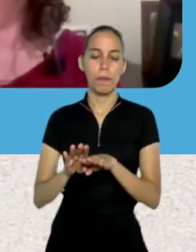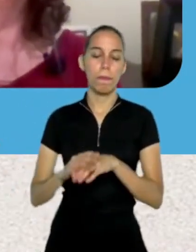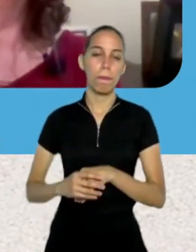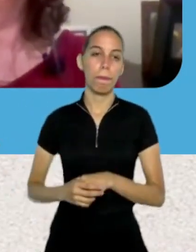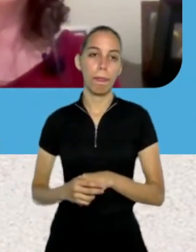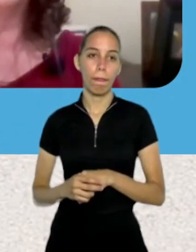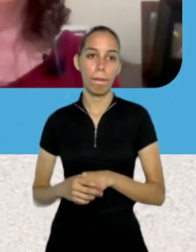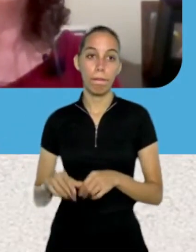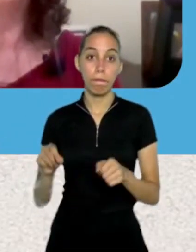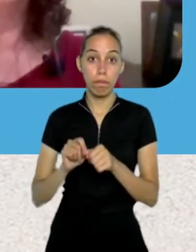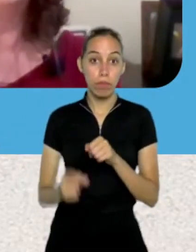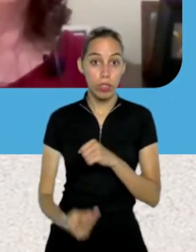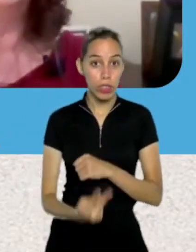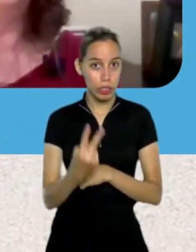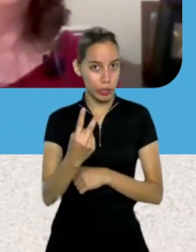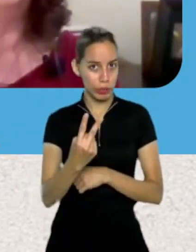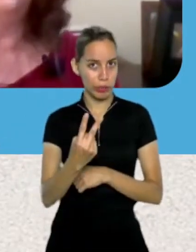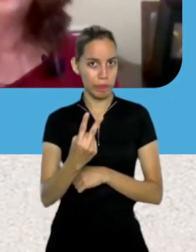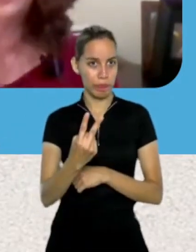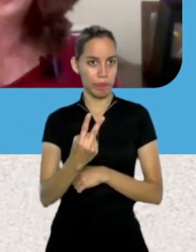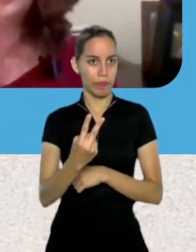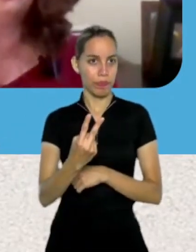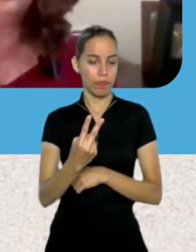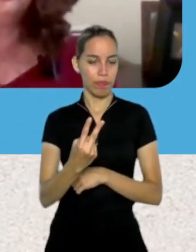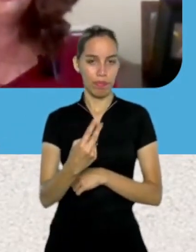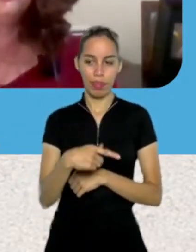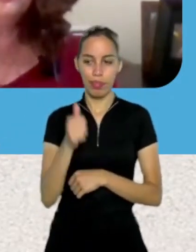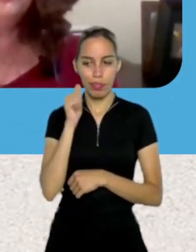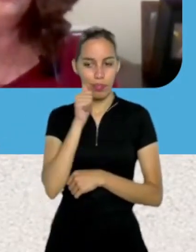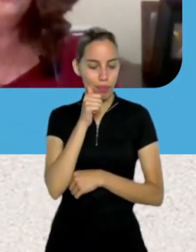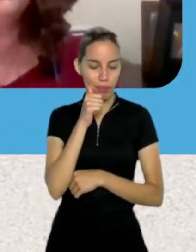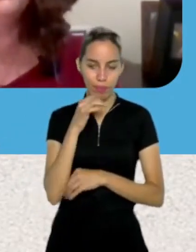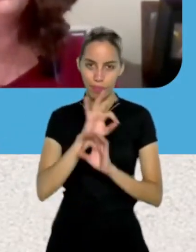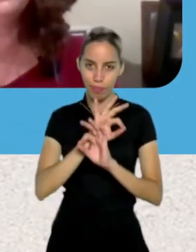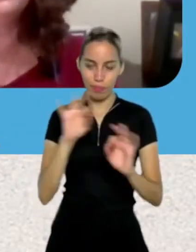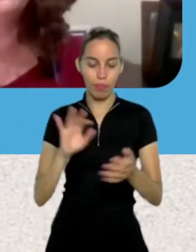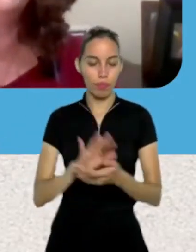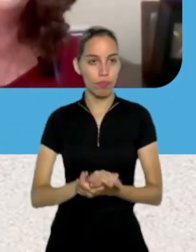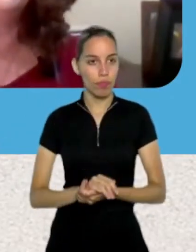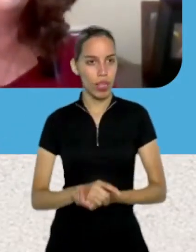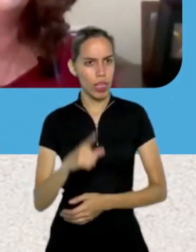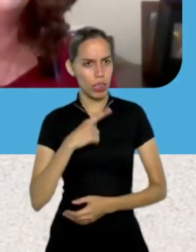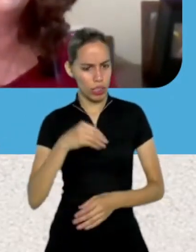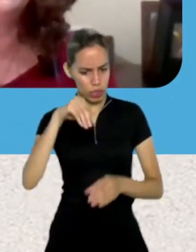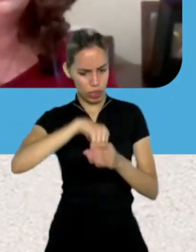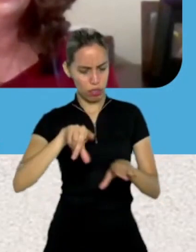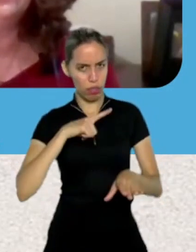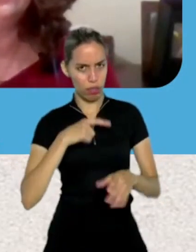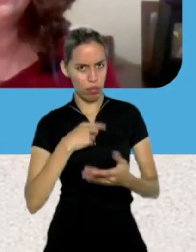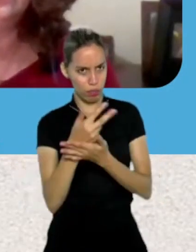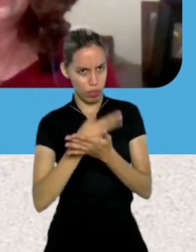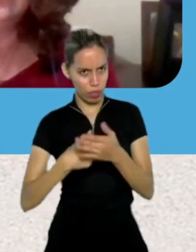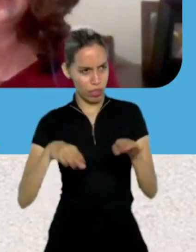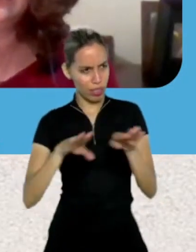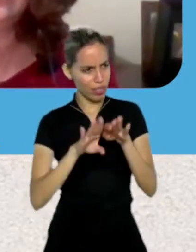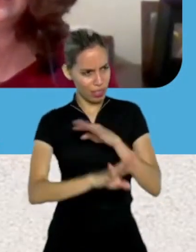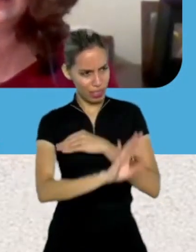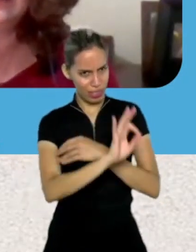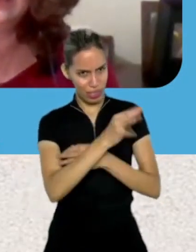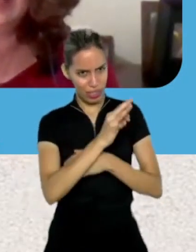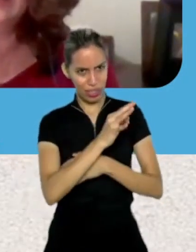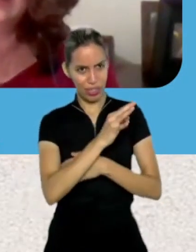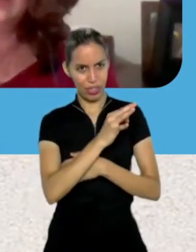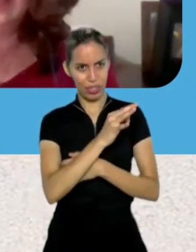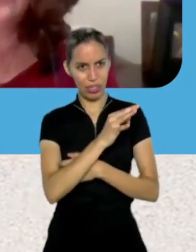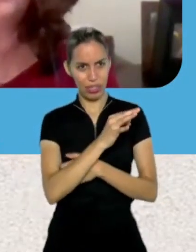ela fez 2 capas, ela é fantástica. Internamente tem umas ilustrações também, não tem? Assim, na abertura